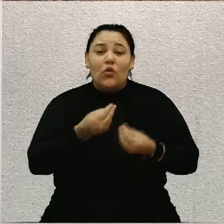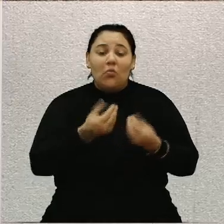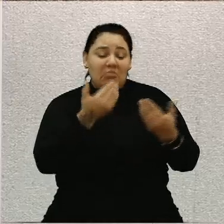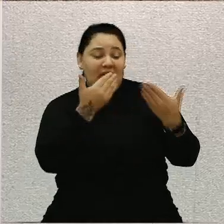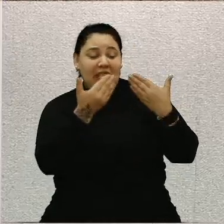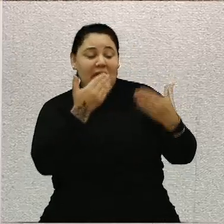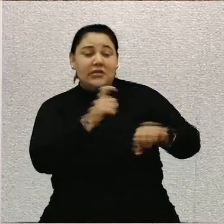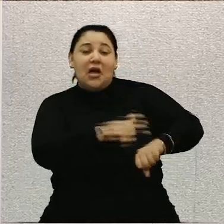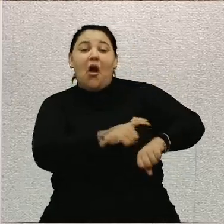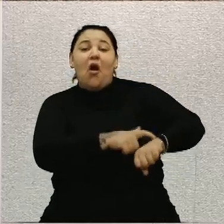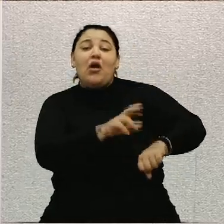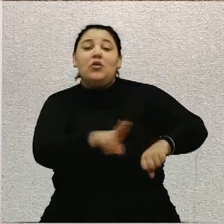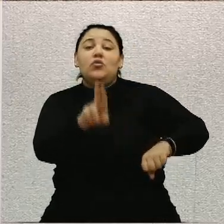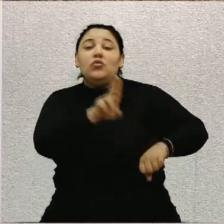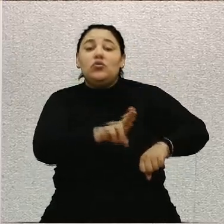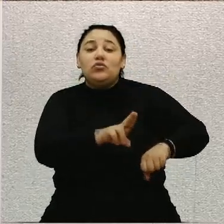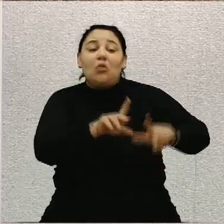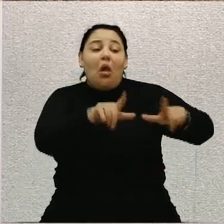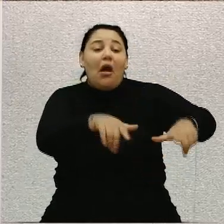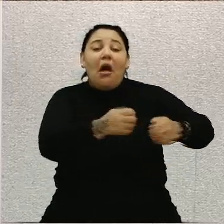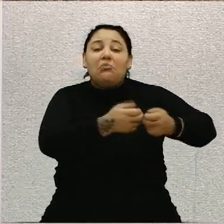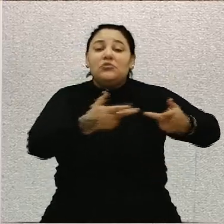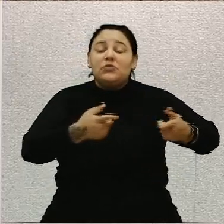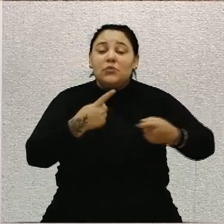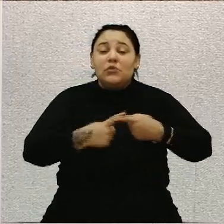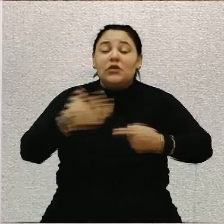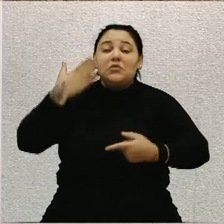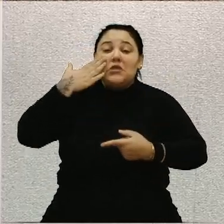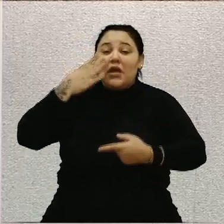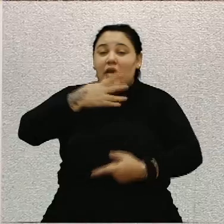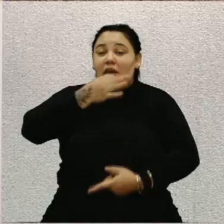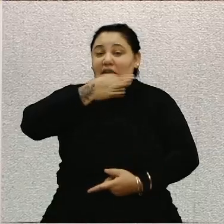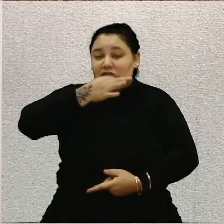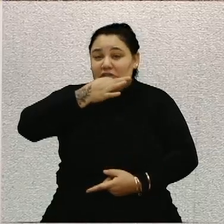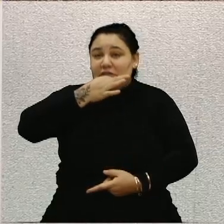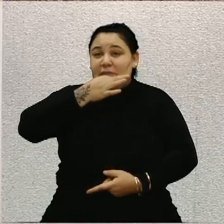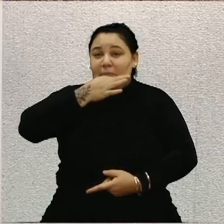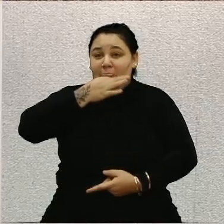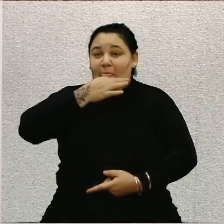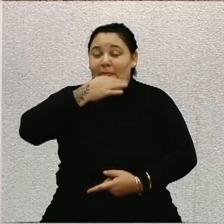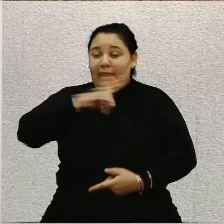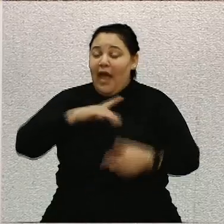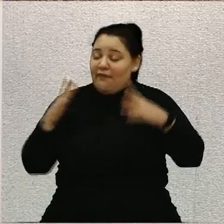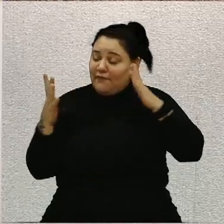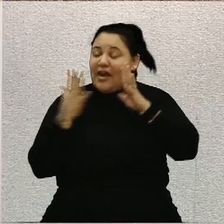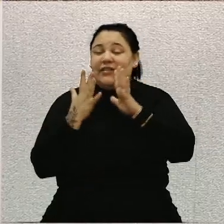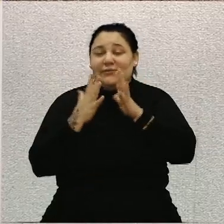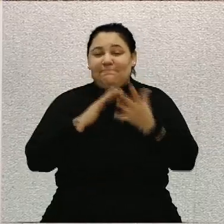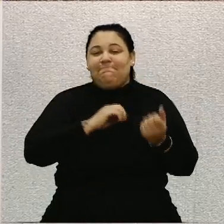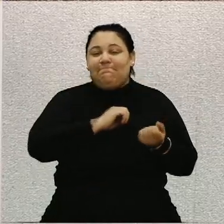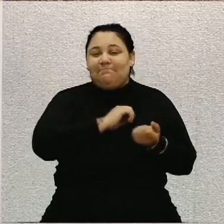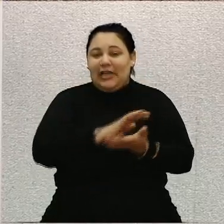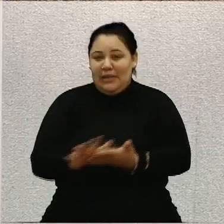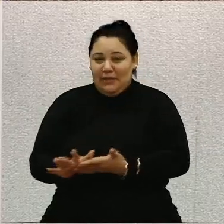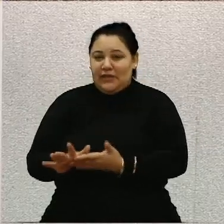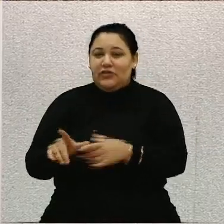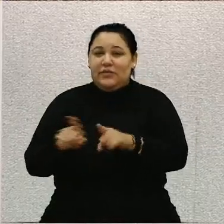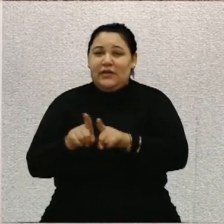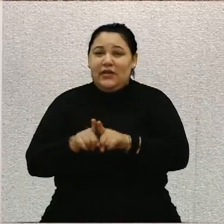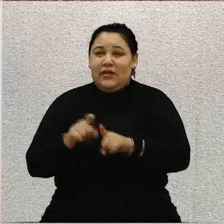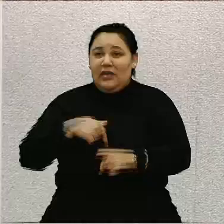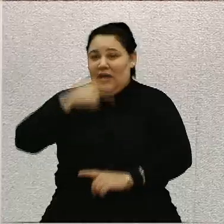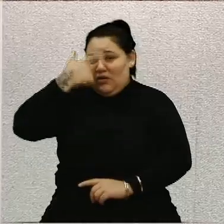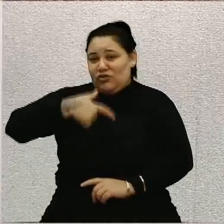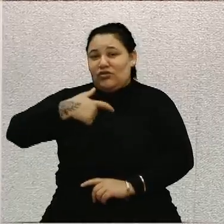de uso, porque eu sei que o município ainda está em situação de calamidade, que eu acho que já poderia ter saído